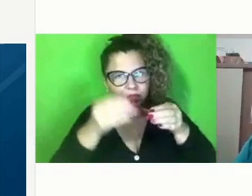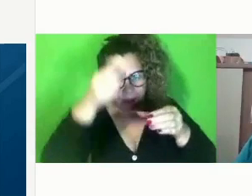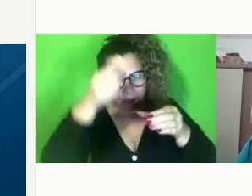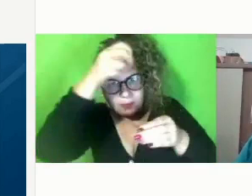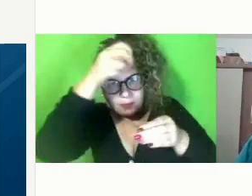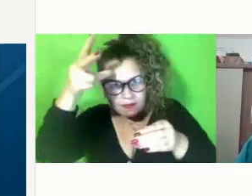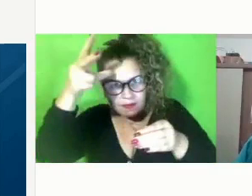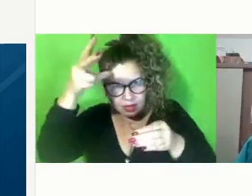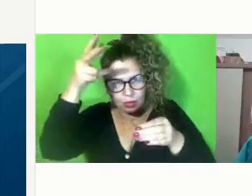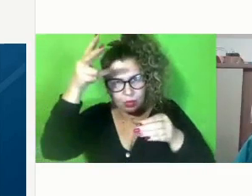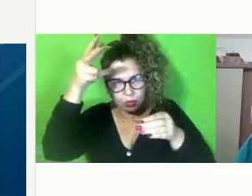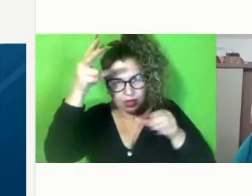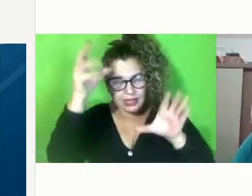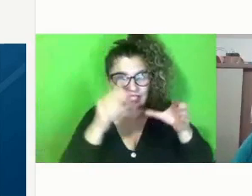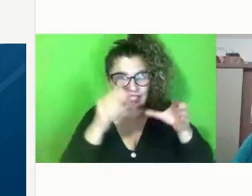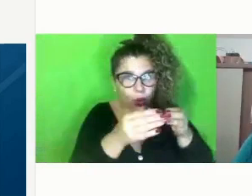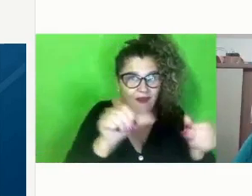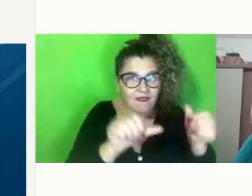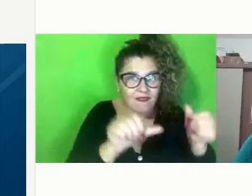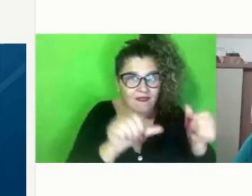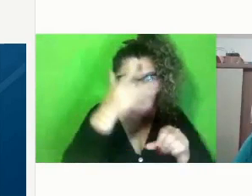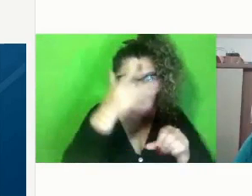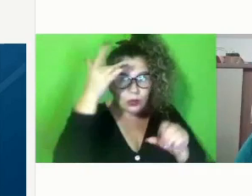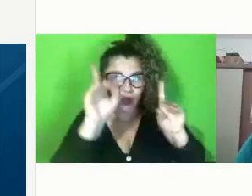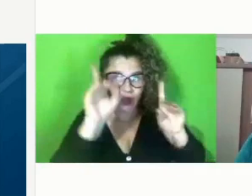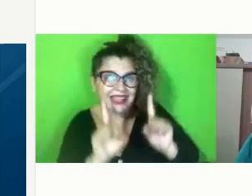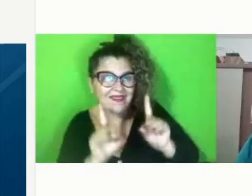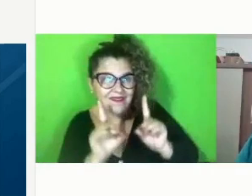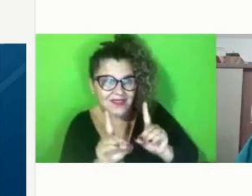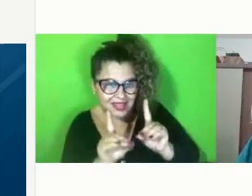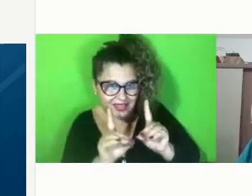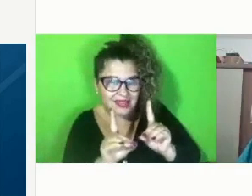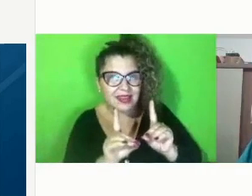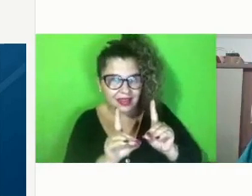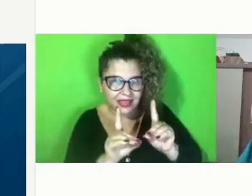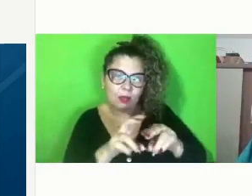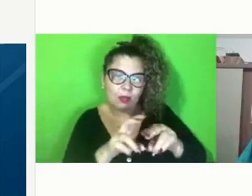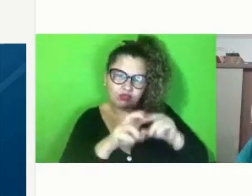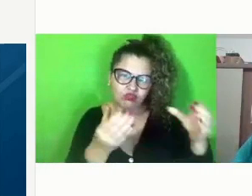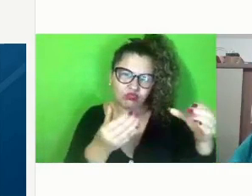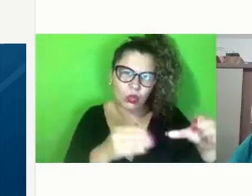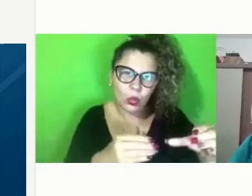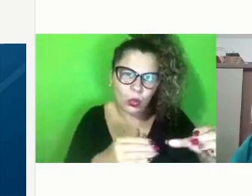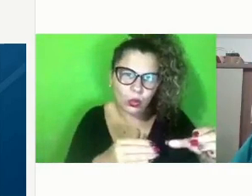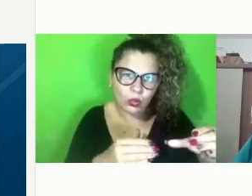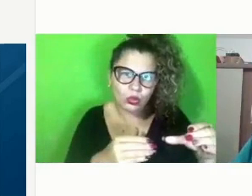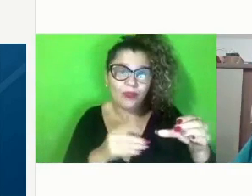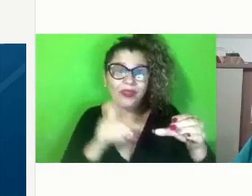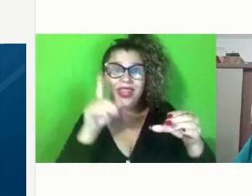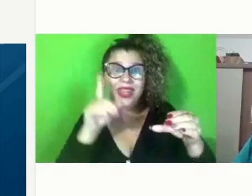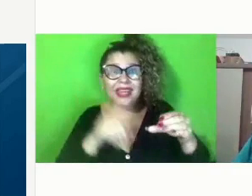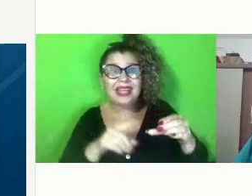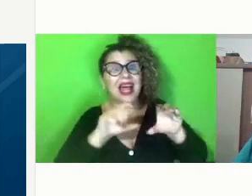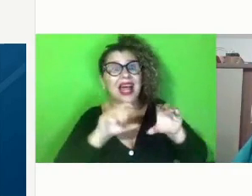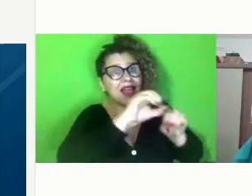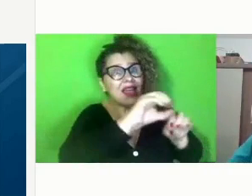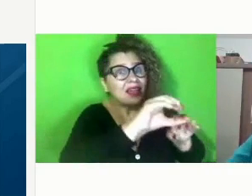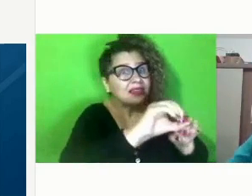avaliação da pessoa com deficiência nesse atual concurso, e estamos assim, ensinando a administração